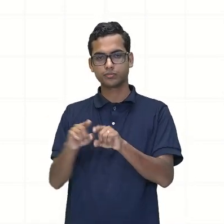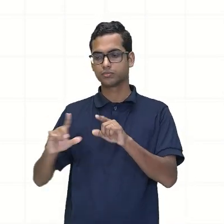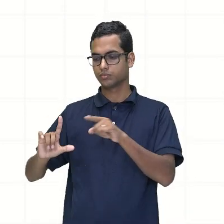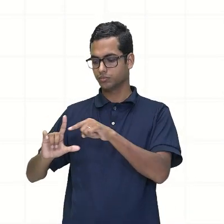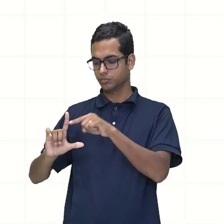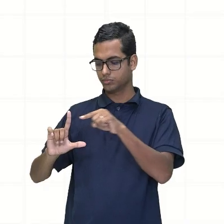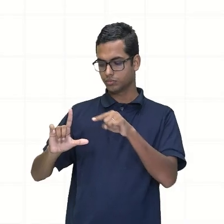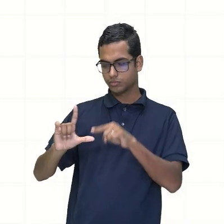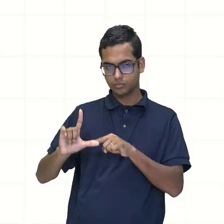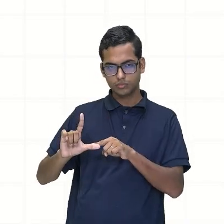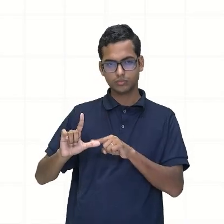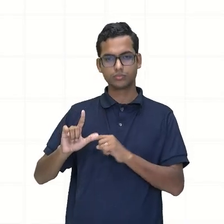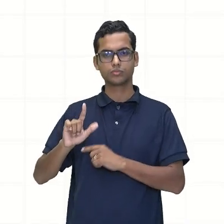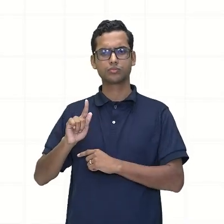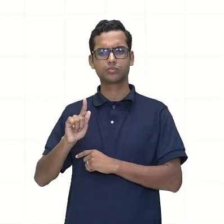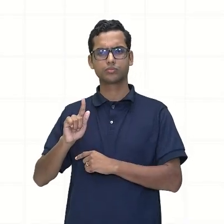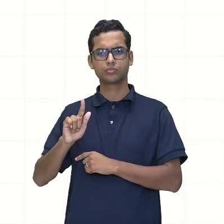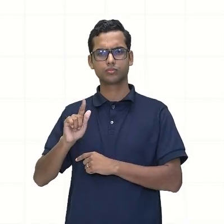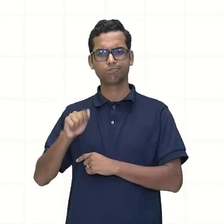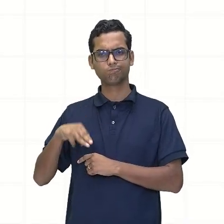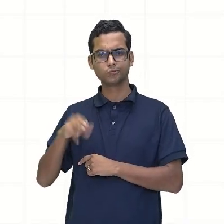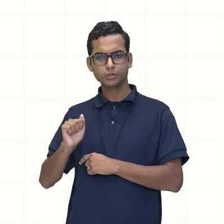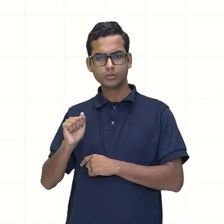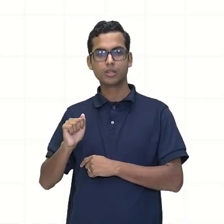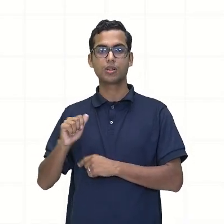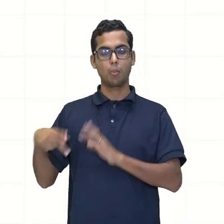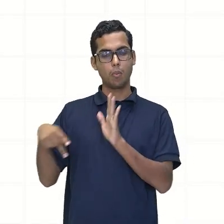que é o ângulo reto.